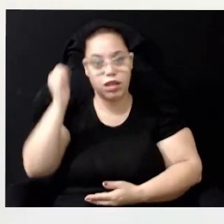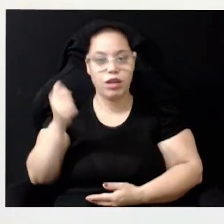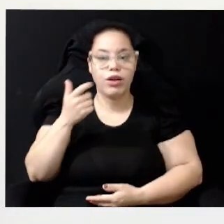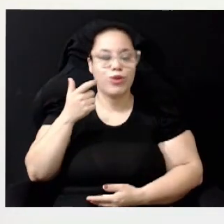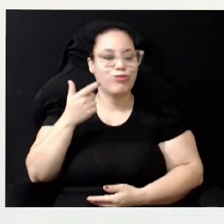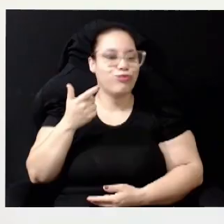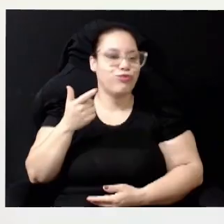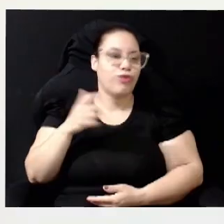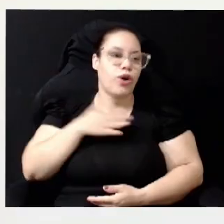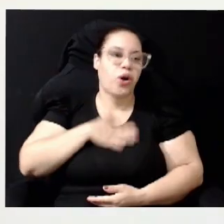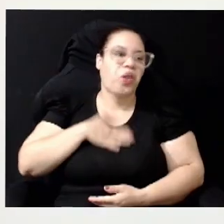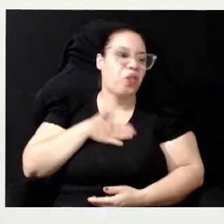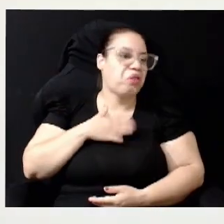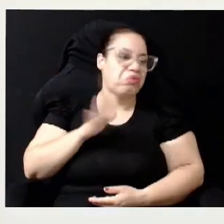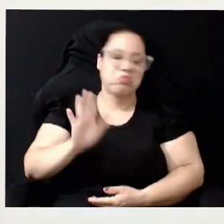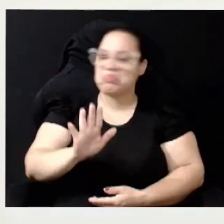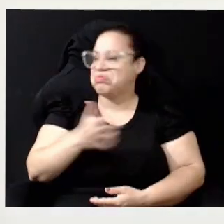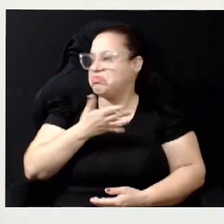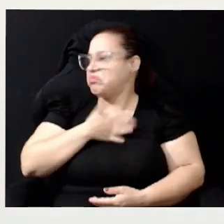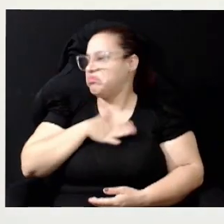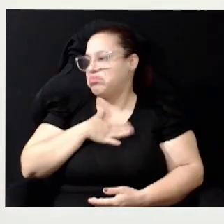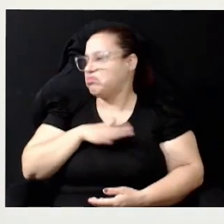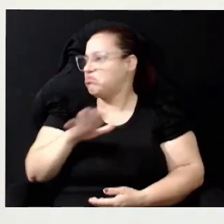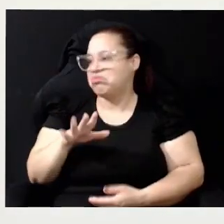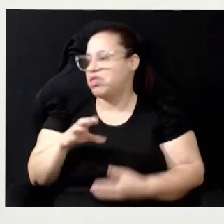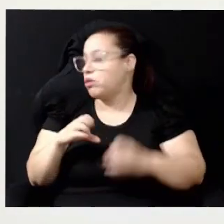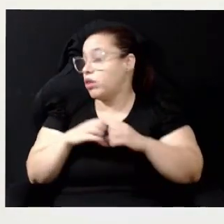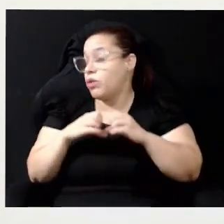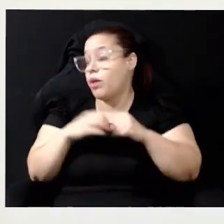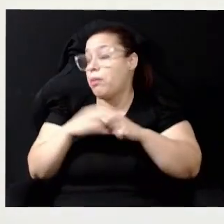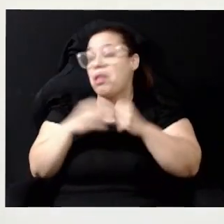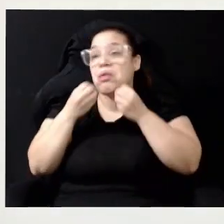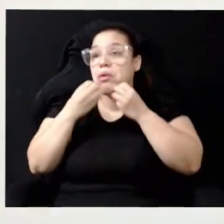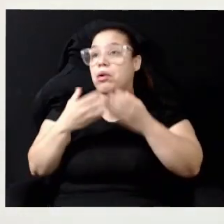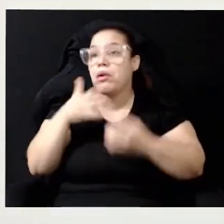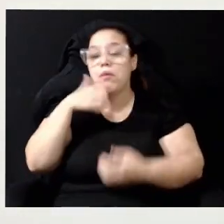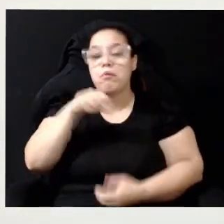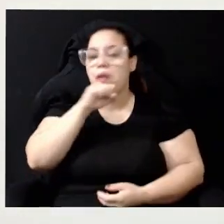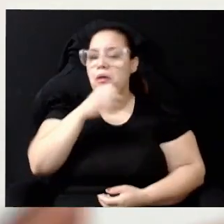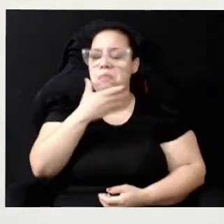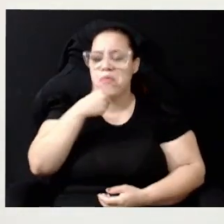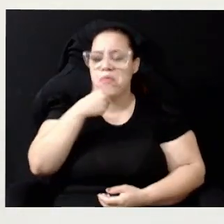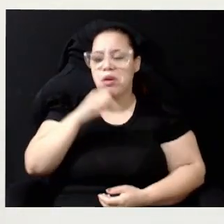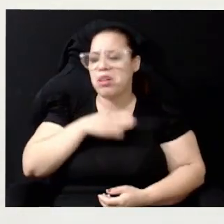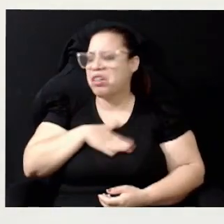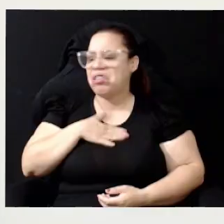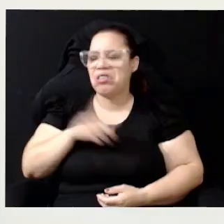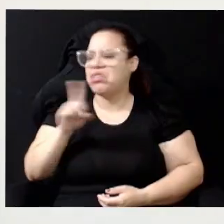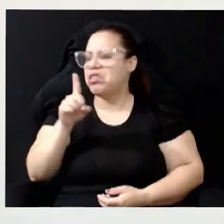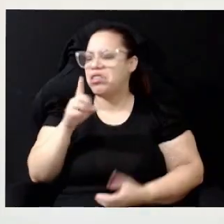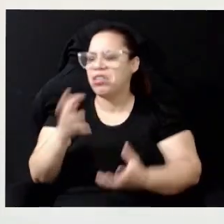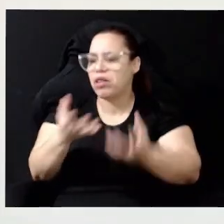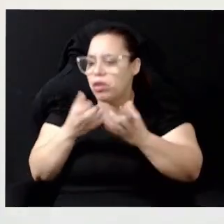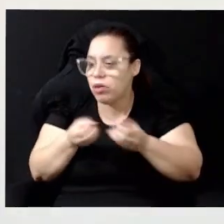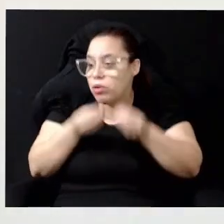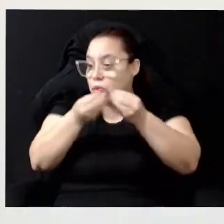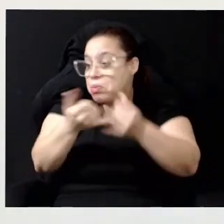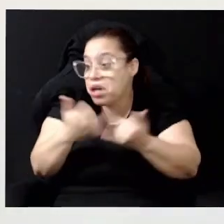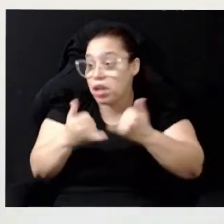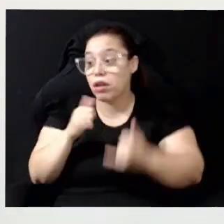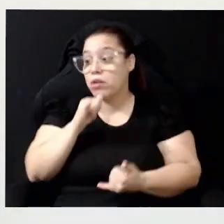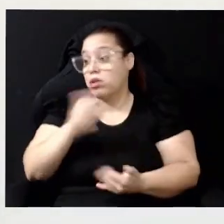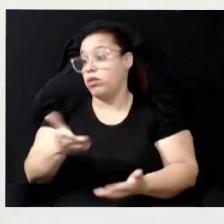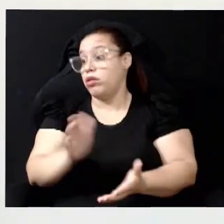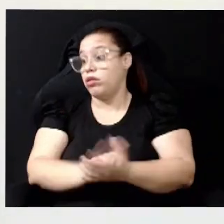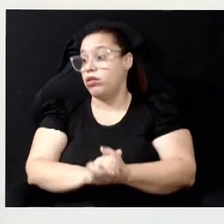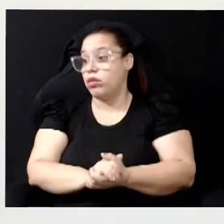delas. Acham que não são amadas o suficiente. Papai não gosta de mim. Por isso que ele não está querendo me dar um brinquedo. Por isso que ele não está